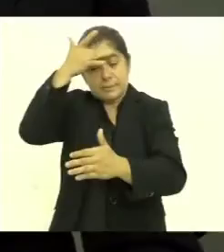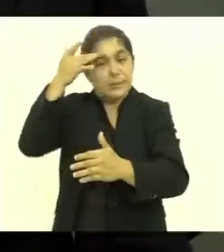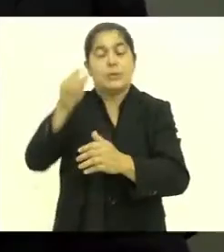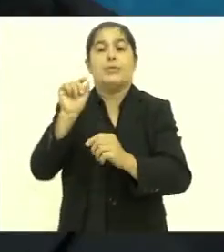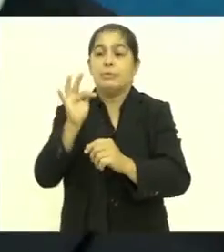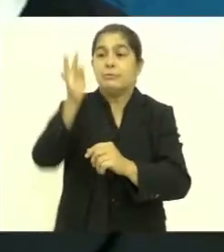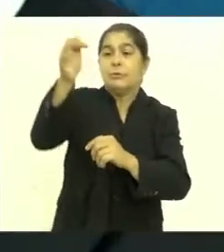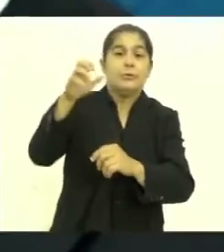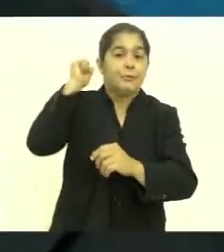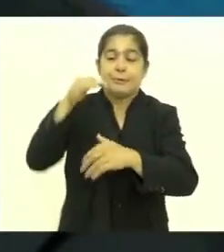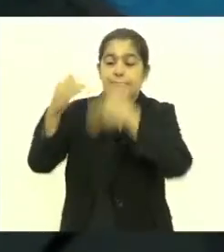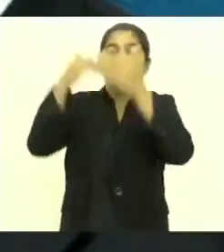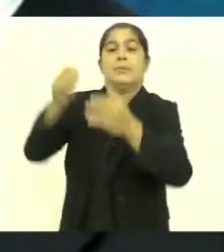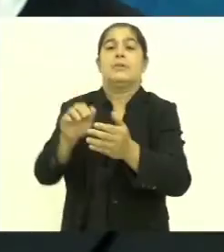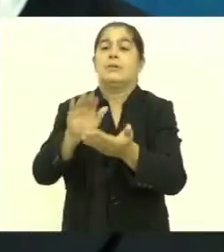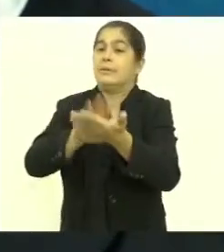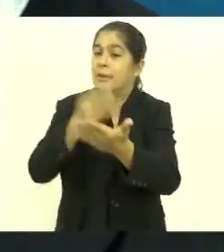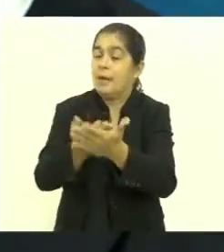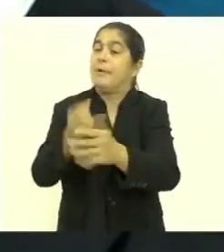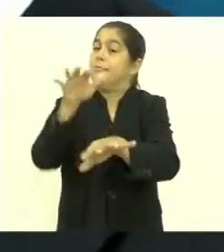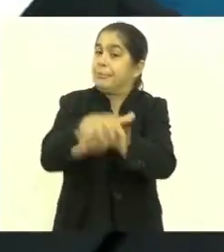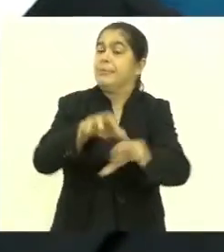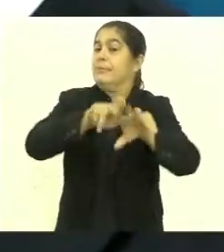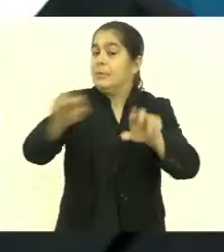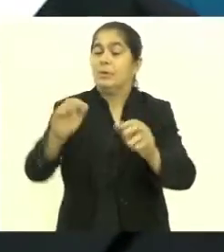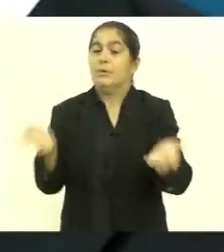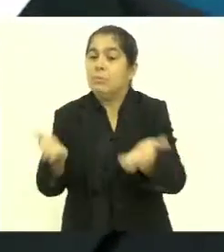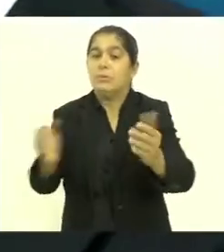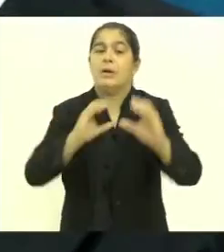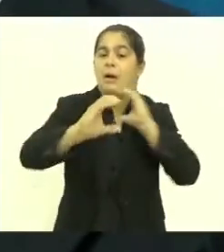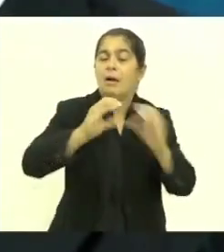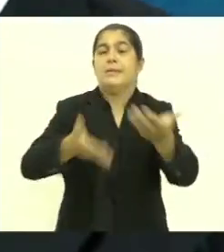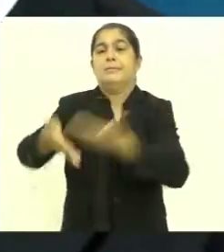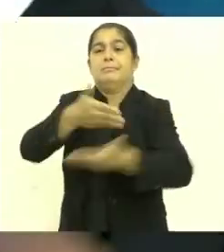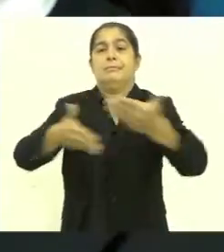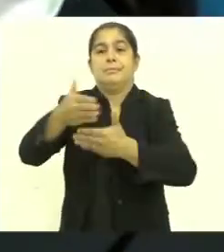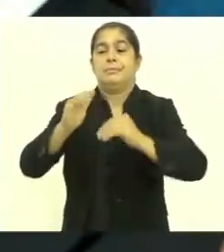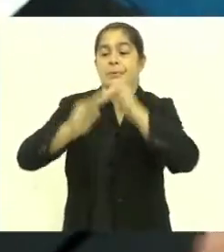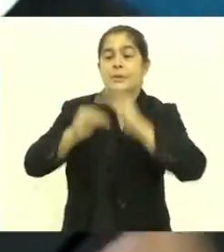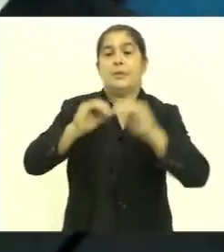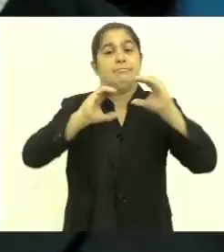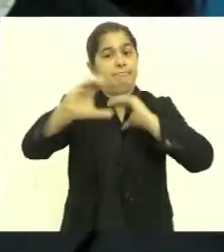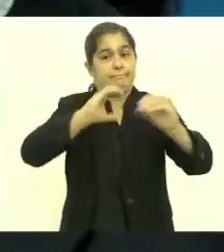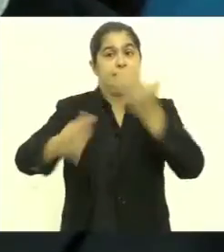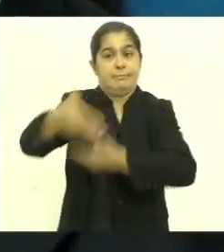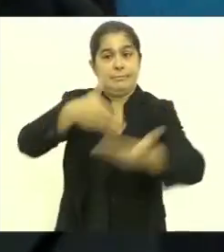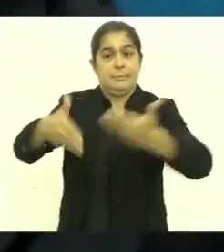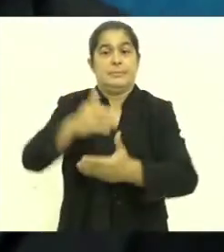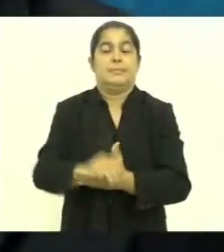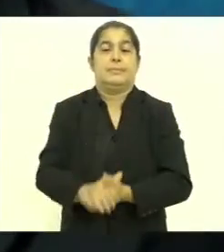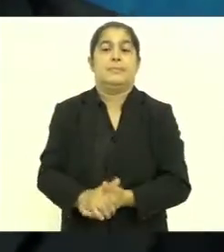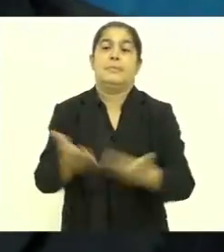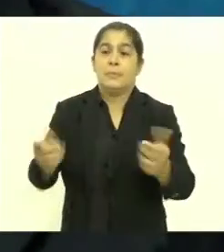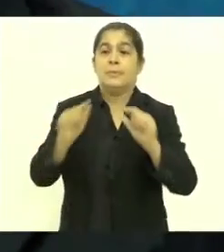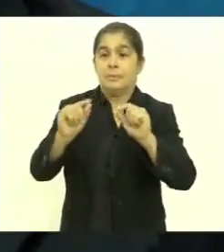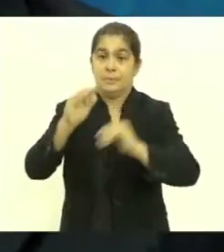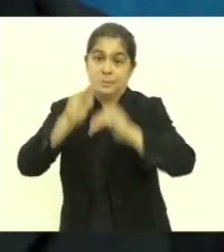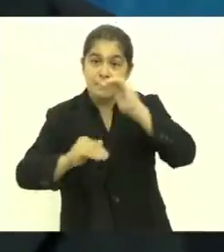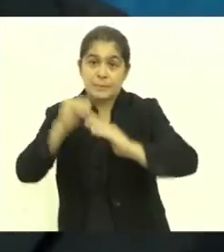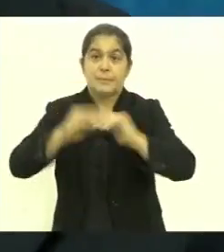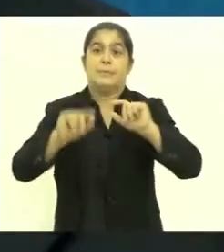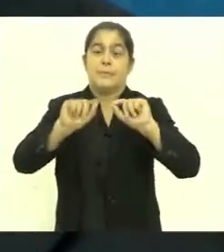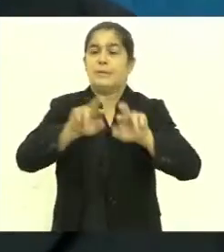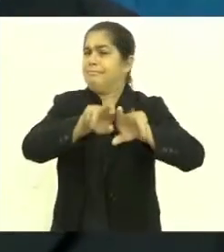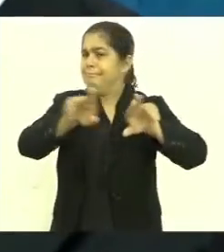capacitando profissionais para que ocorra justamente a questão da inclusão, para que ocorra um atendimento, para que esse profissional consiga se comunicar com o